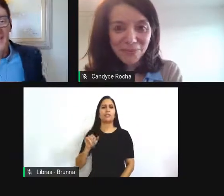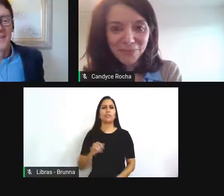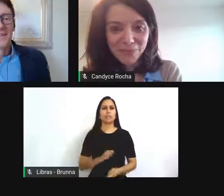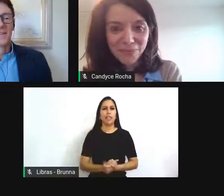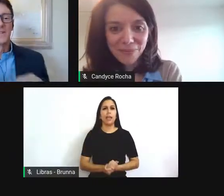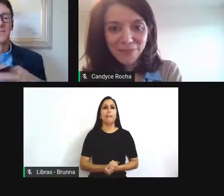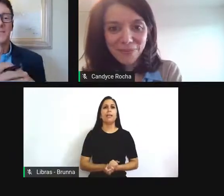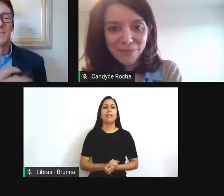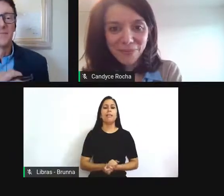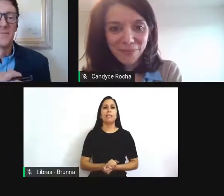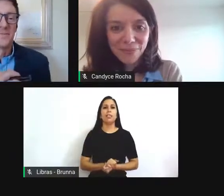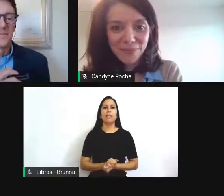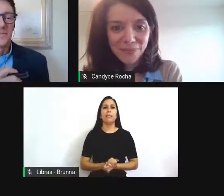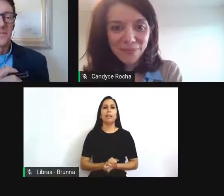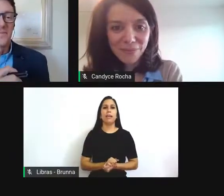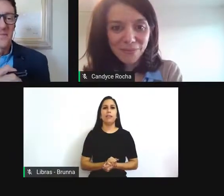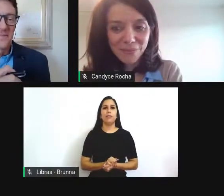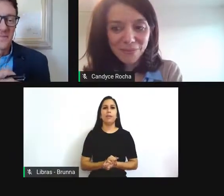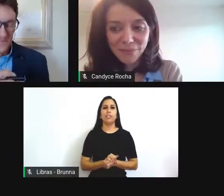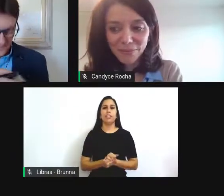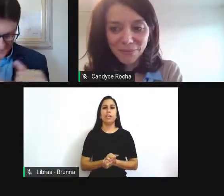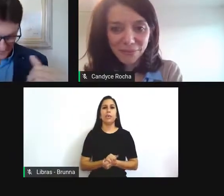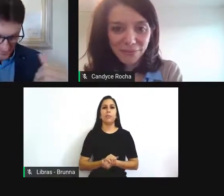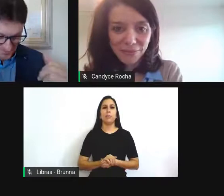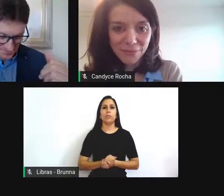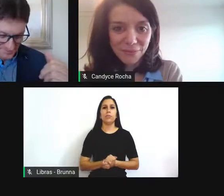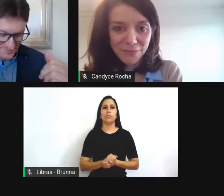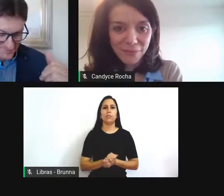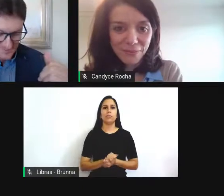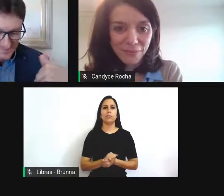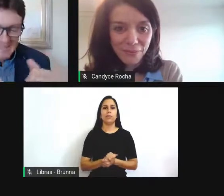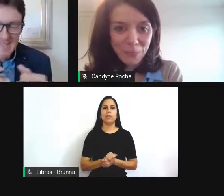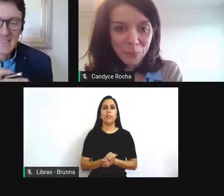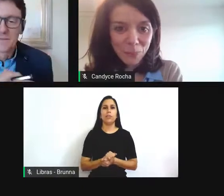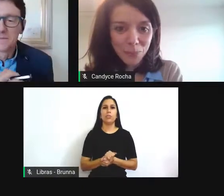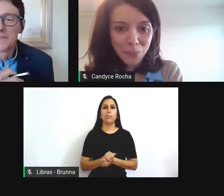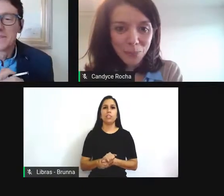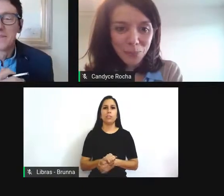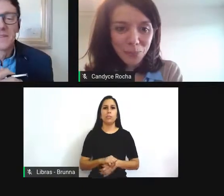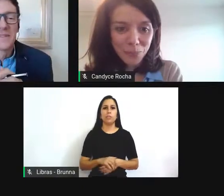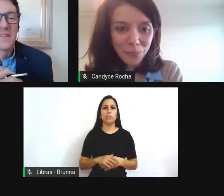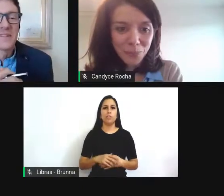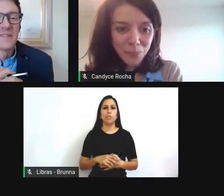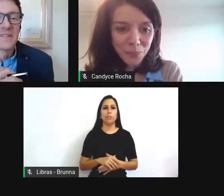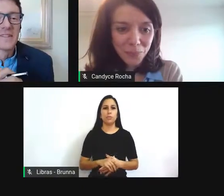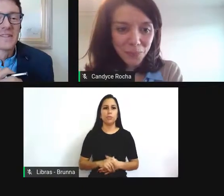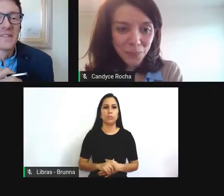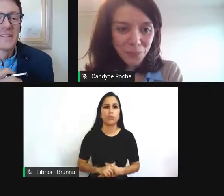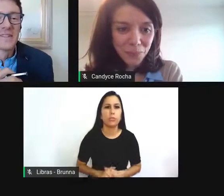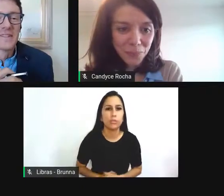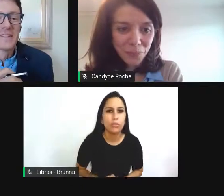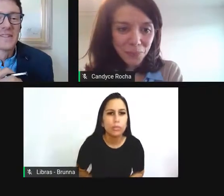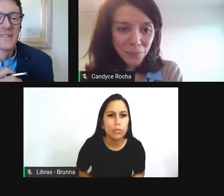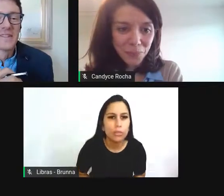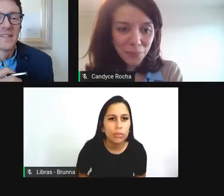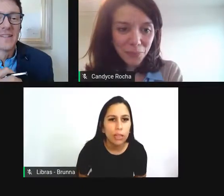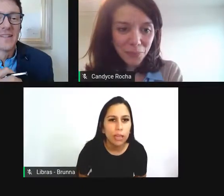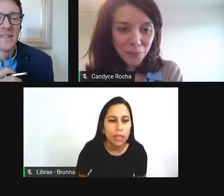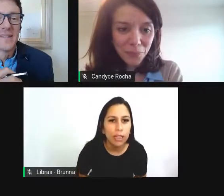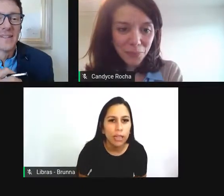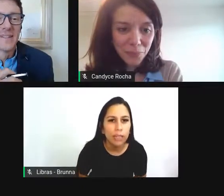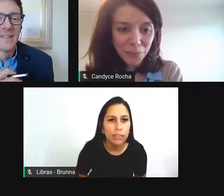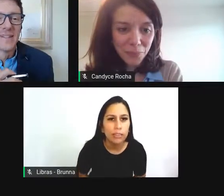Por conta disso, né? Mas a questão foi, que mais? Nós tivemos também o parlamento na Espanha,